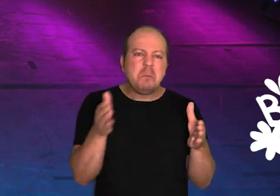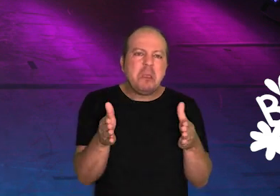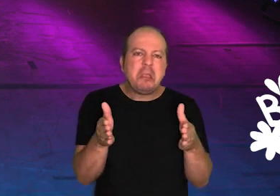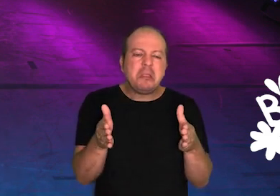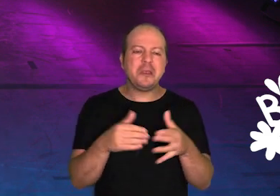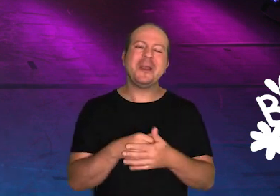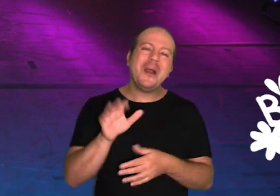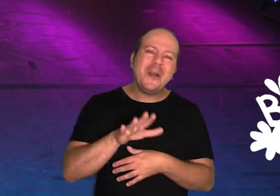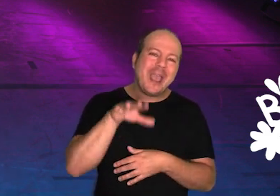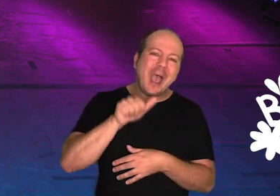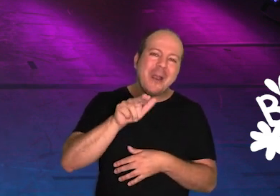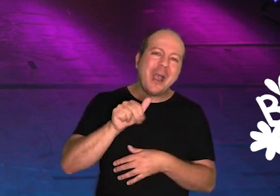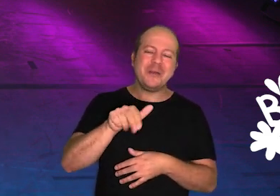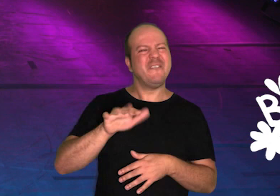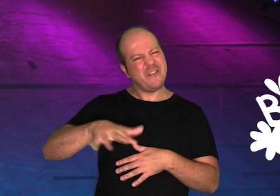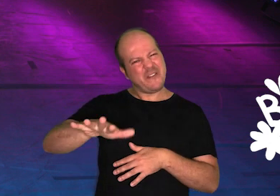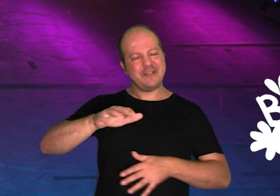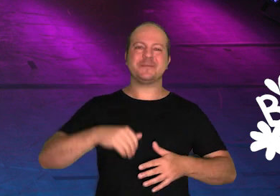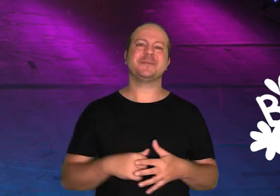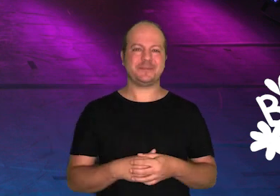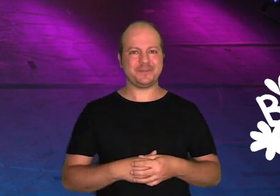pequenininho. Ui, au, au. Vai embora.